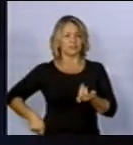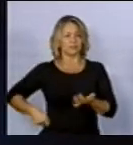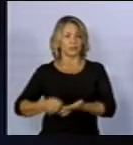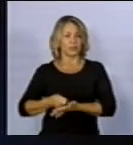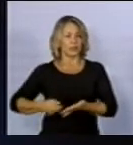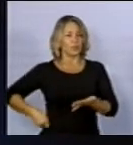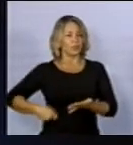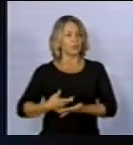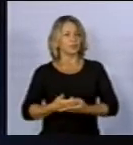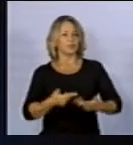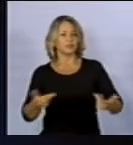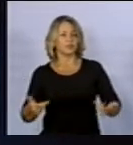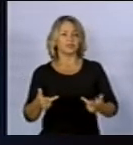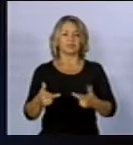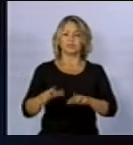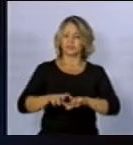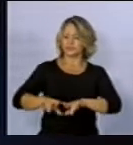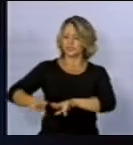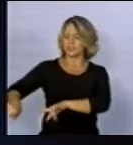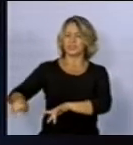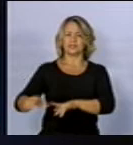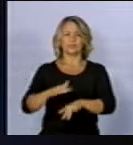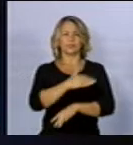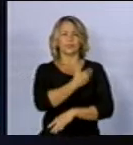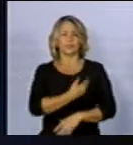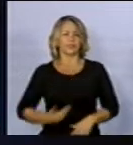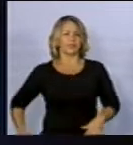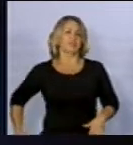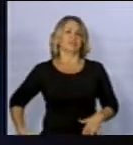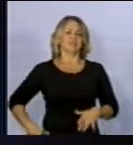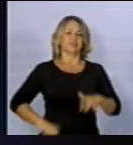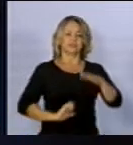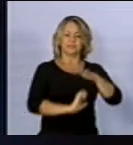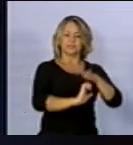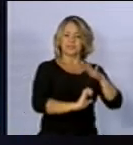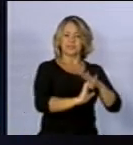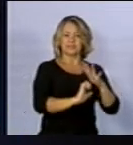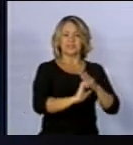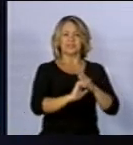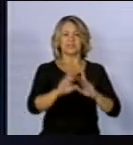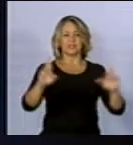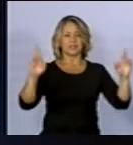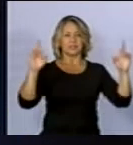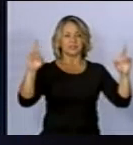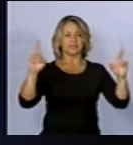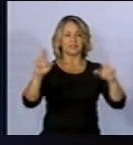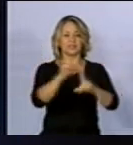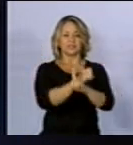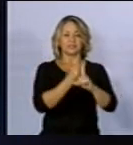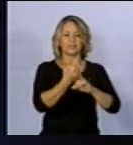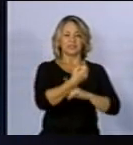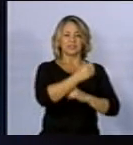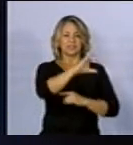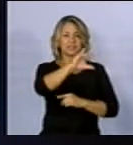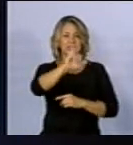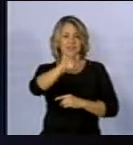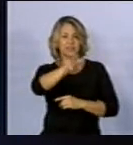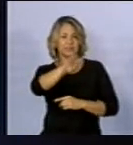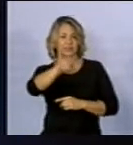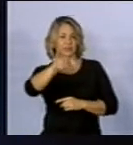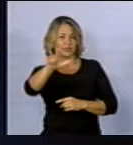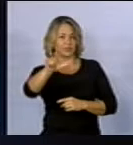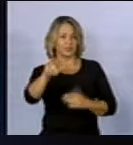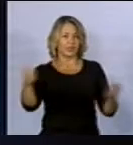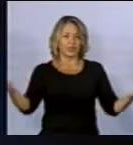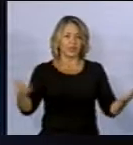e Independente de governos empresas Ou partidos representando a sociedade civil que agora se debate sobre